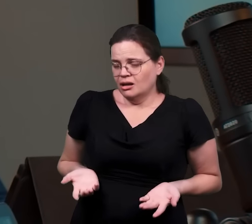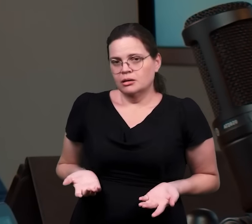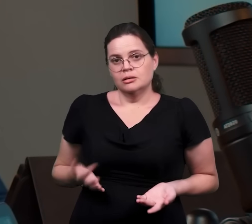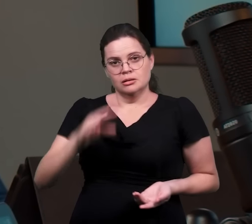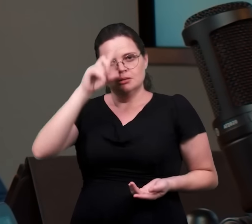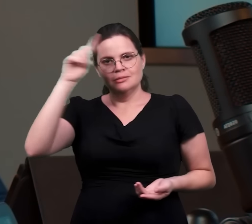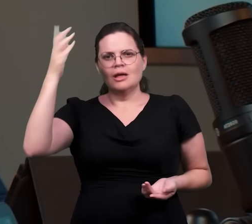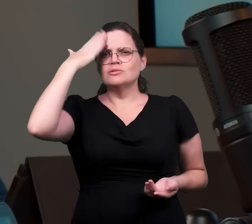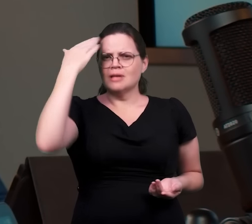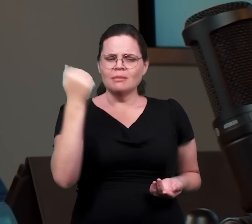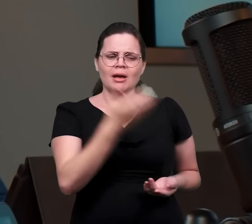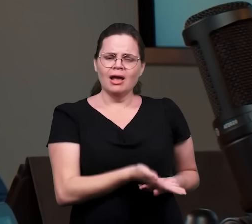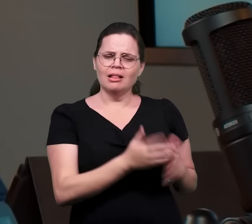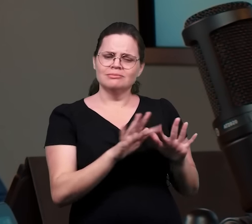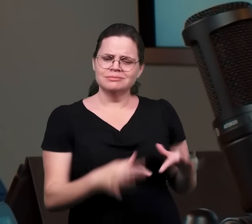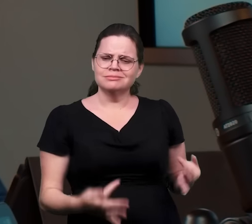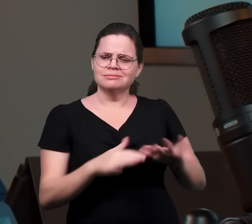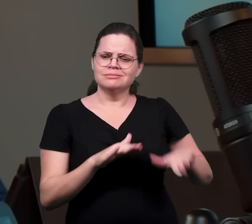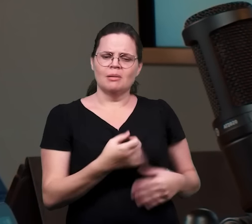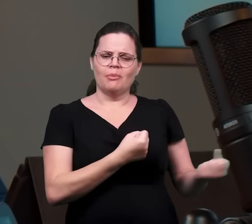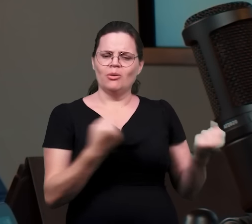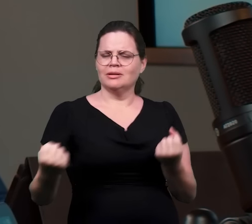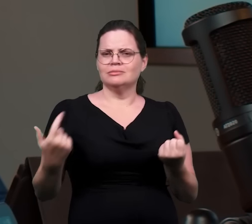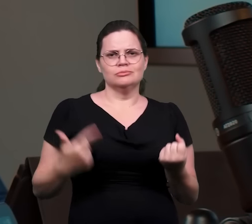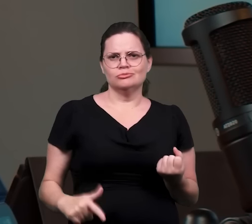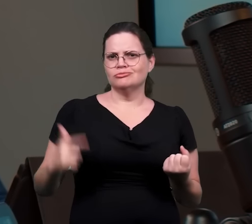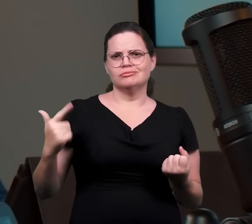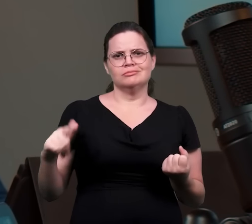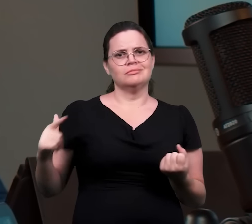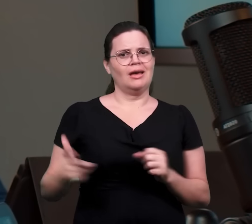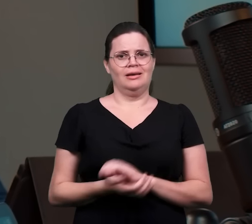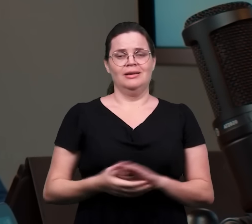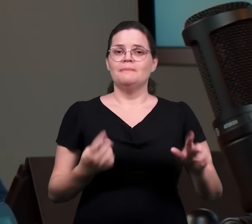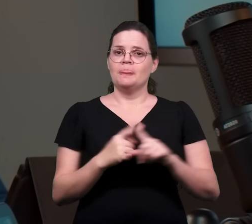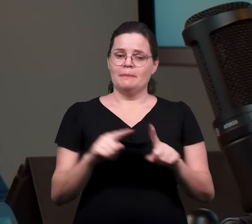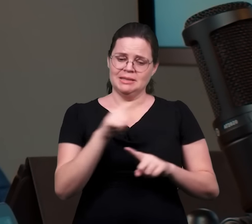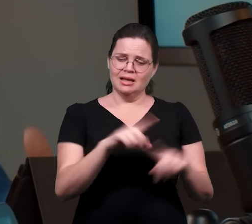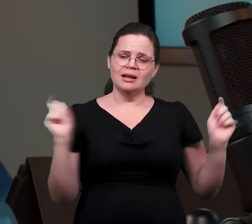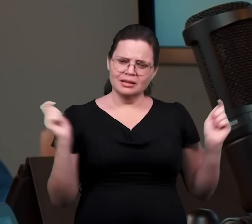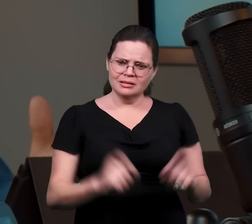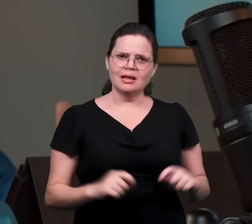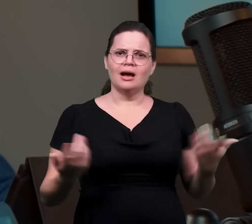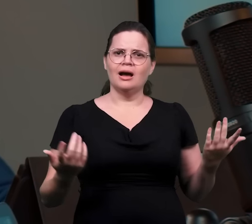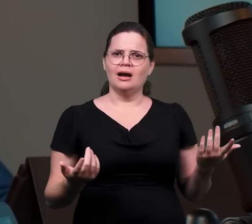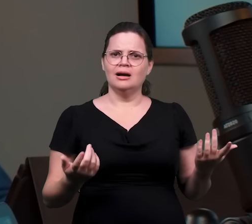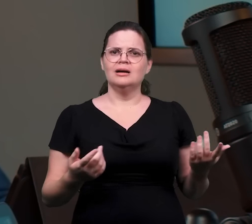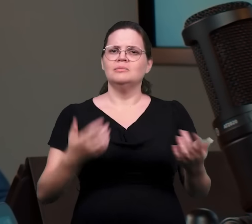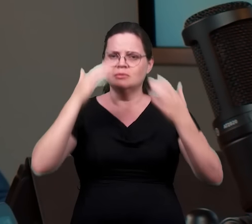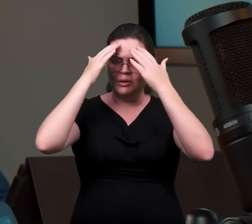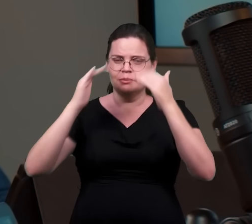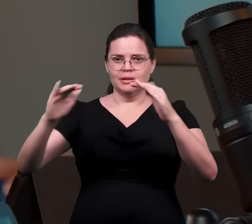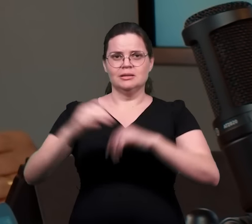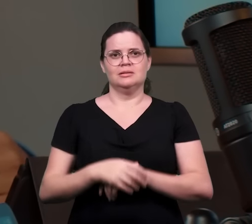era alguém com poder, com recurso, ou que nele pudesse estar a condição de operar aquelas maravilhas que seriam